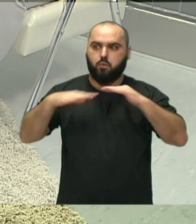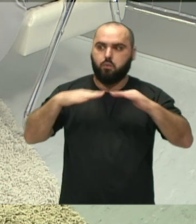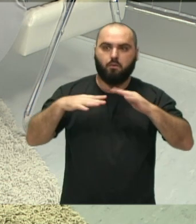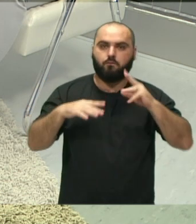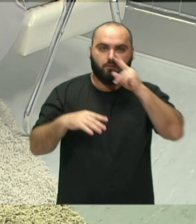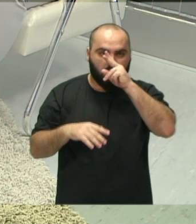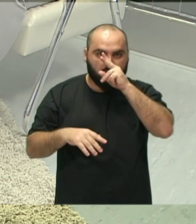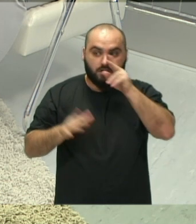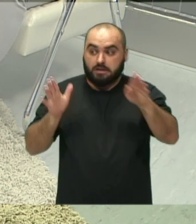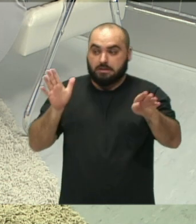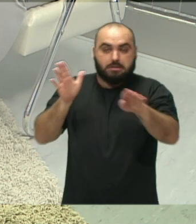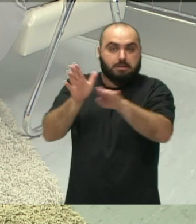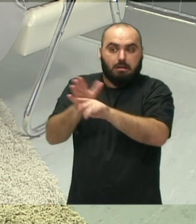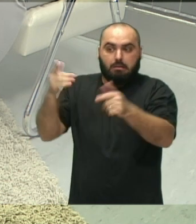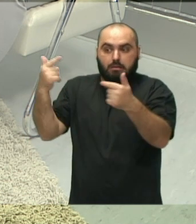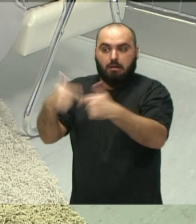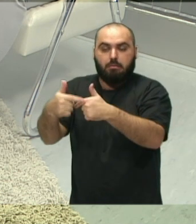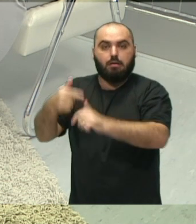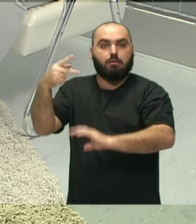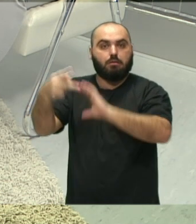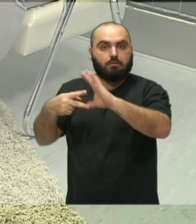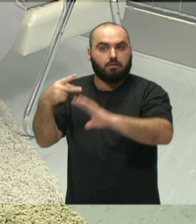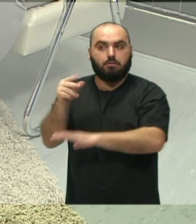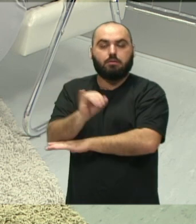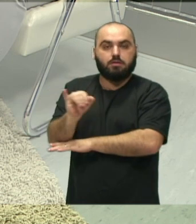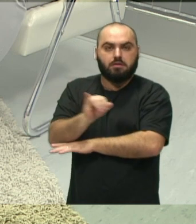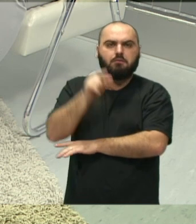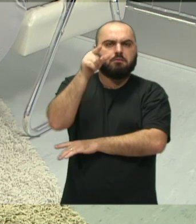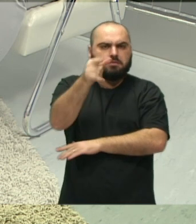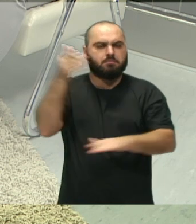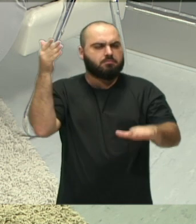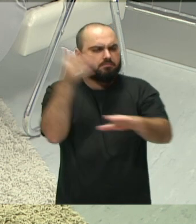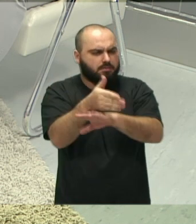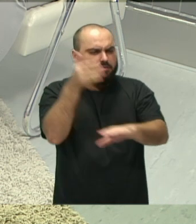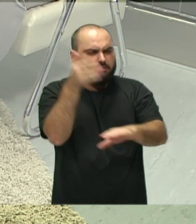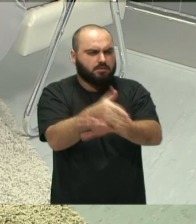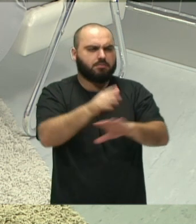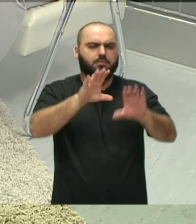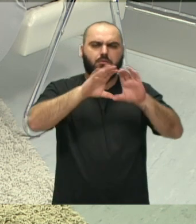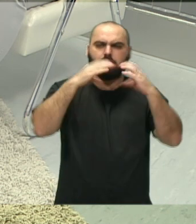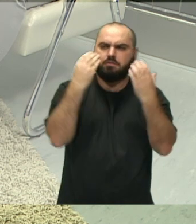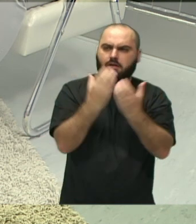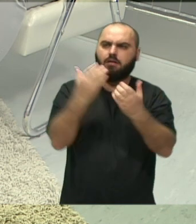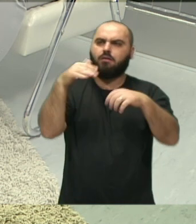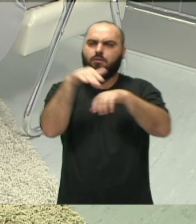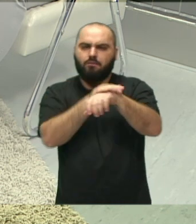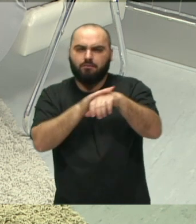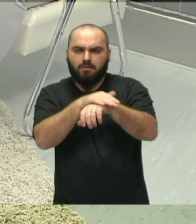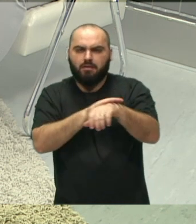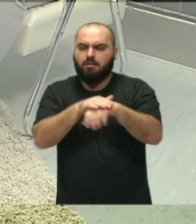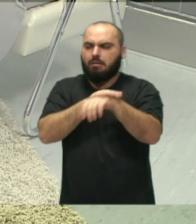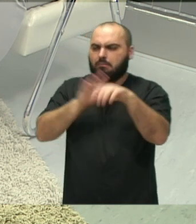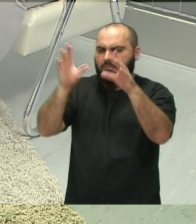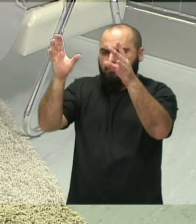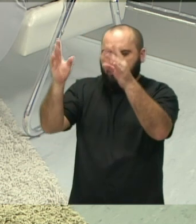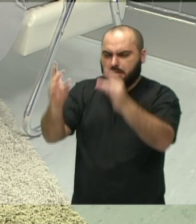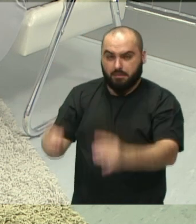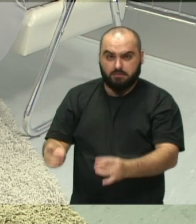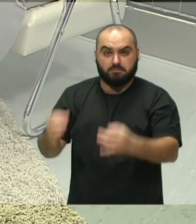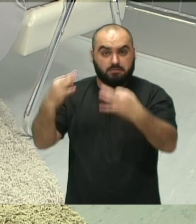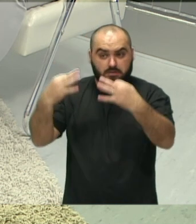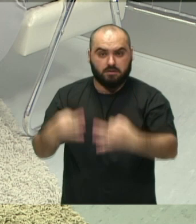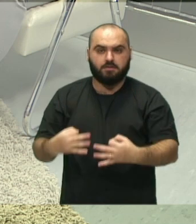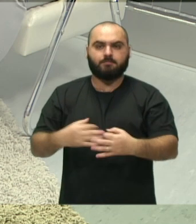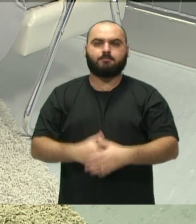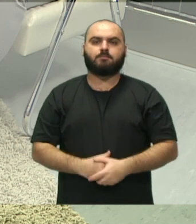demandas vêm aqui para a Câmara de Vereadores. O senhor está participando bastante, conversando com a comunidade, conversando com os pares. O que tem